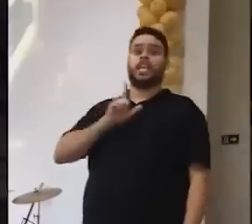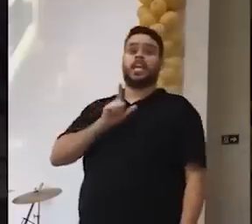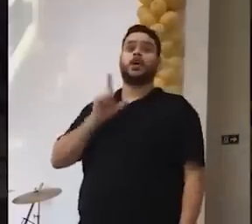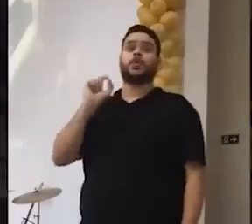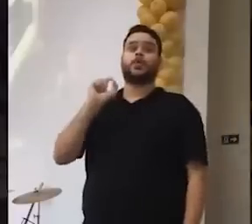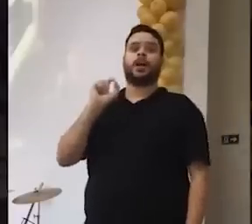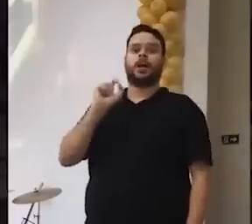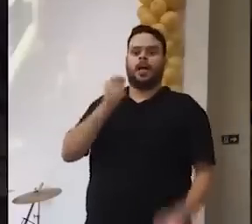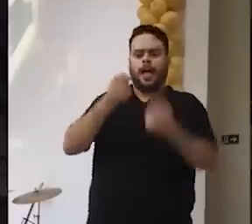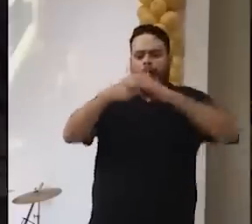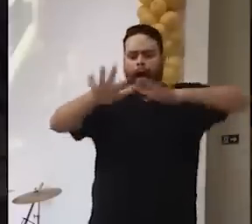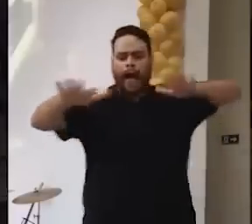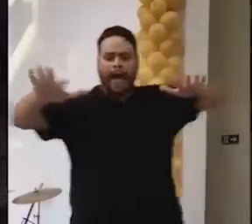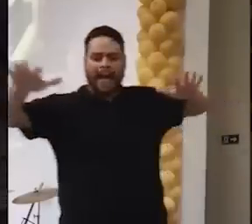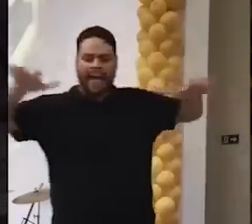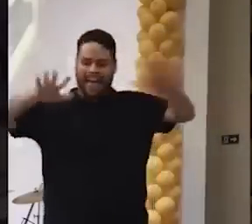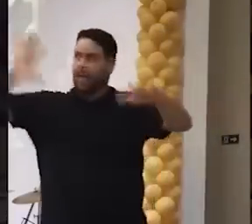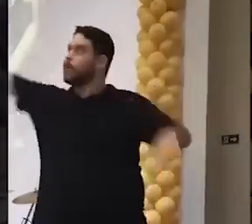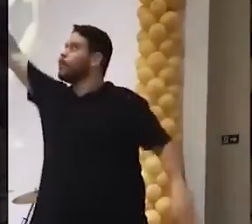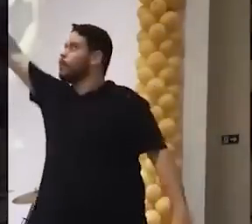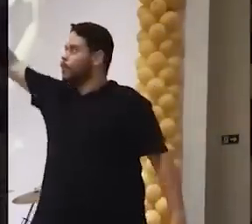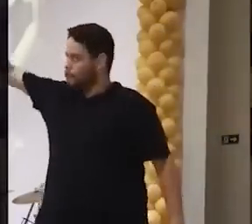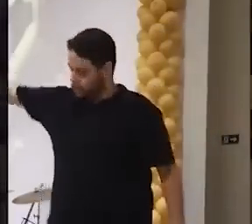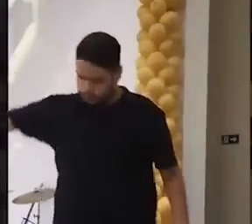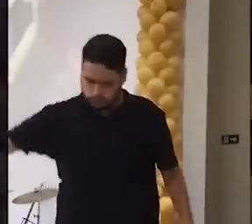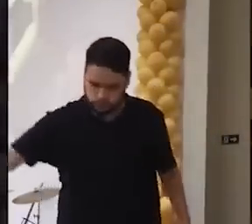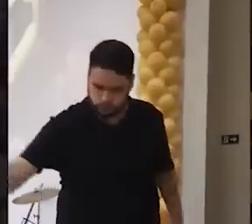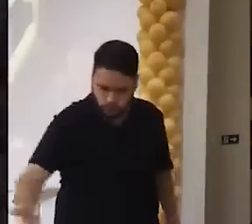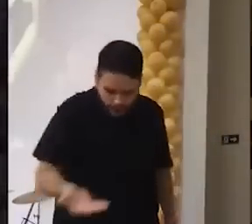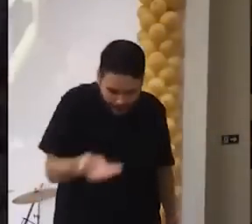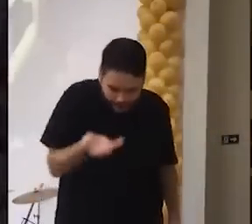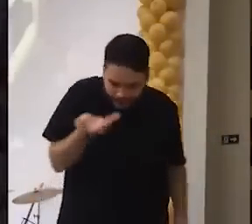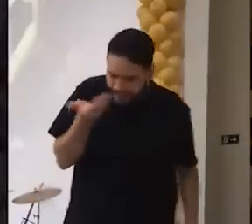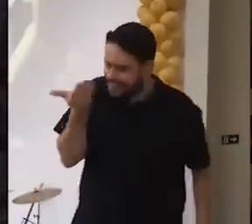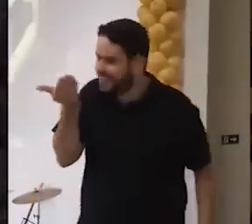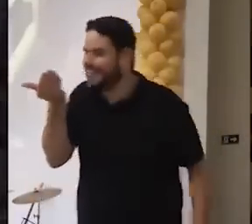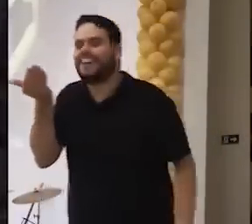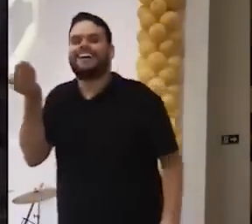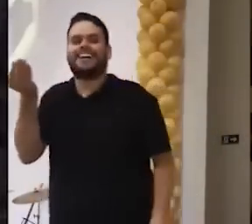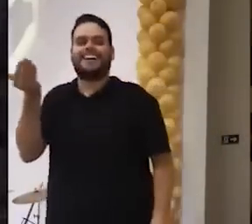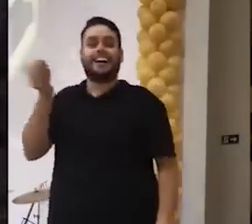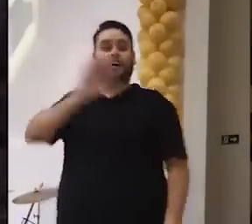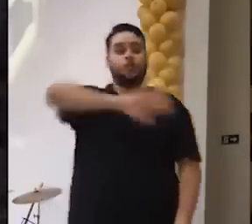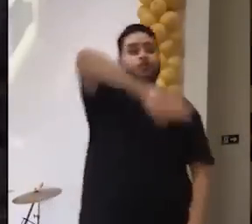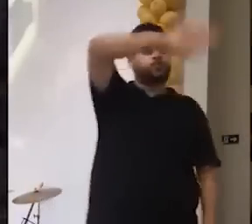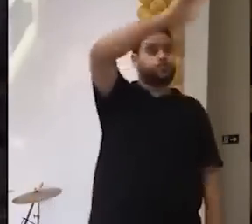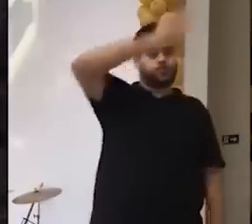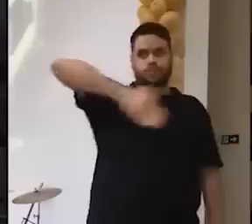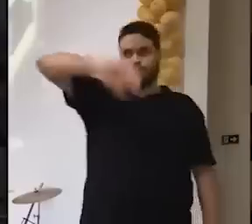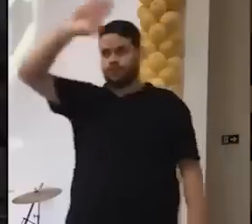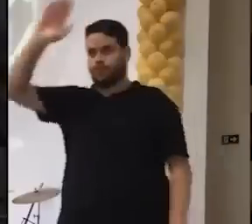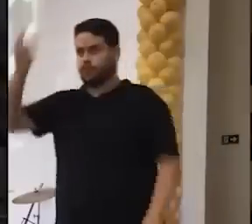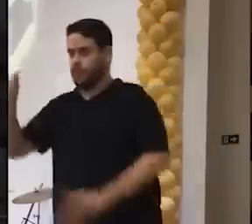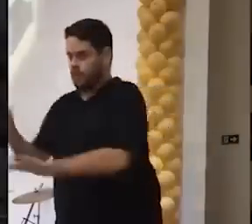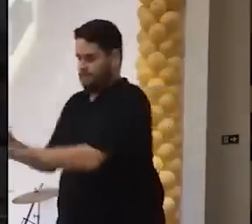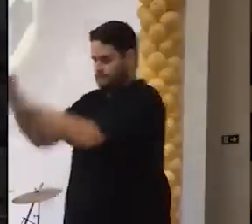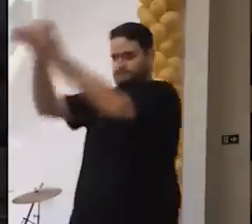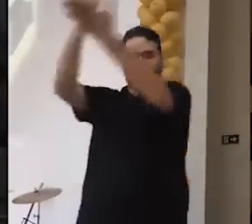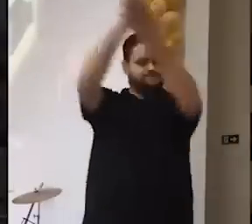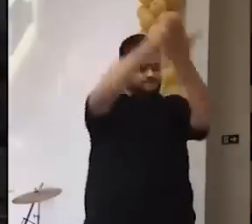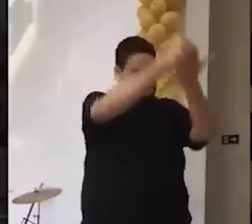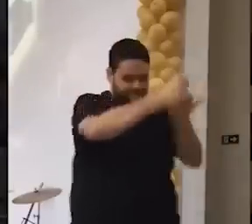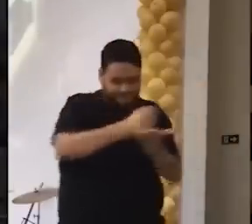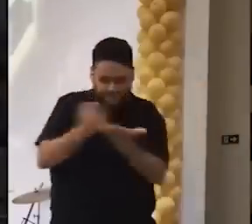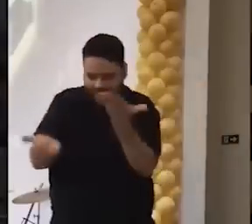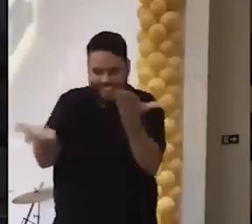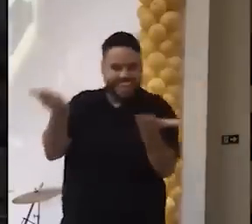sua mão. O seu Deus é aquele que mede o pó da montanha em balança de precisão. O seu Deus é aquele que mede os